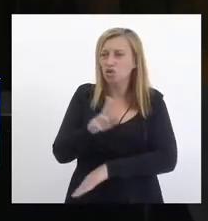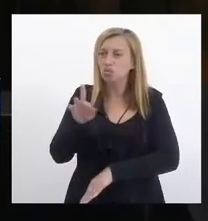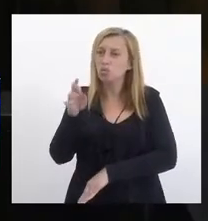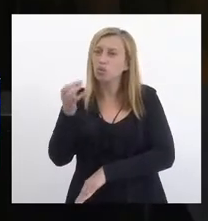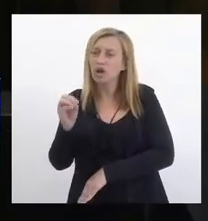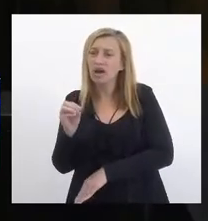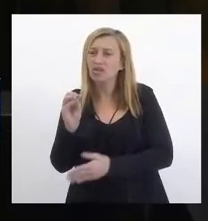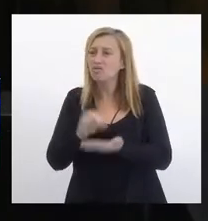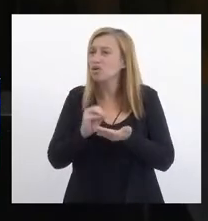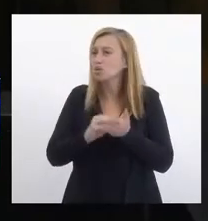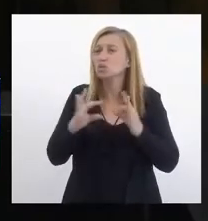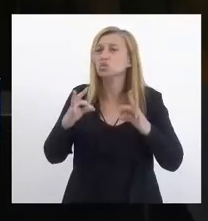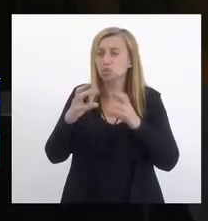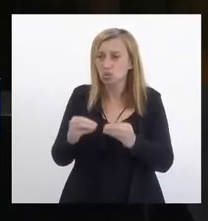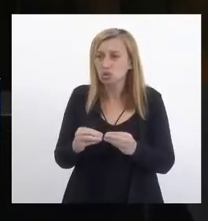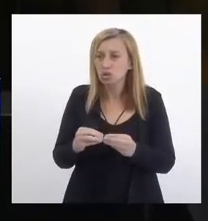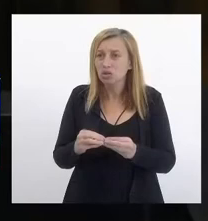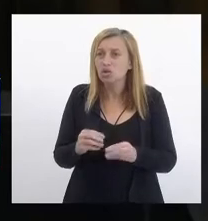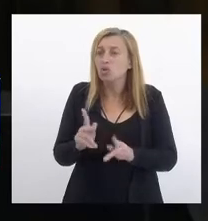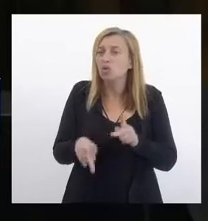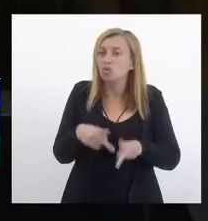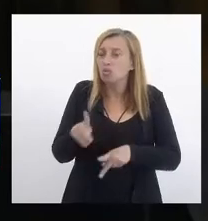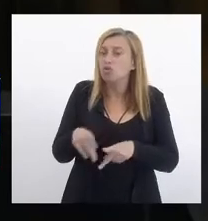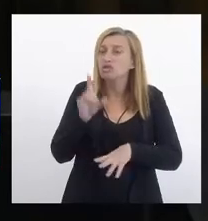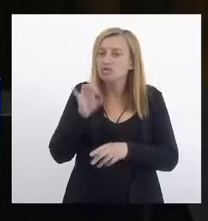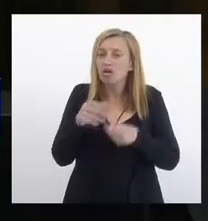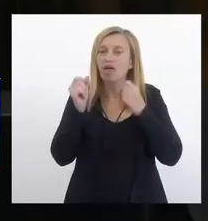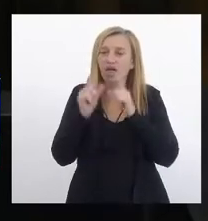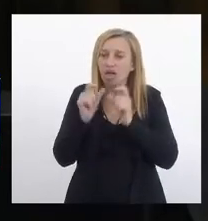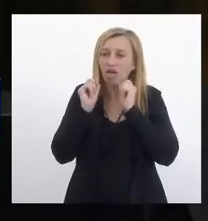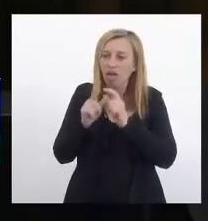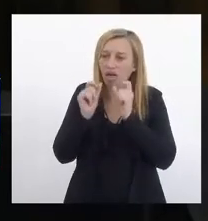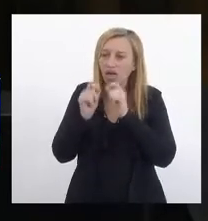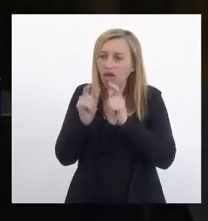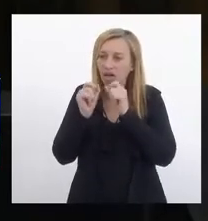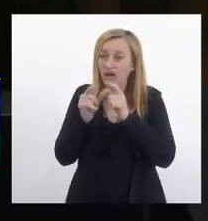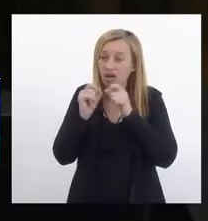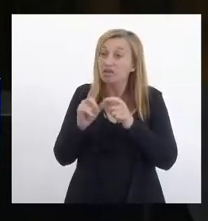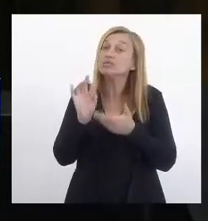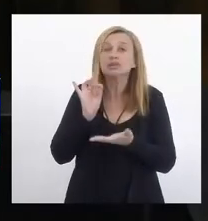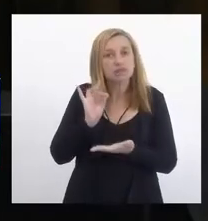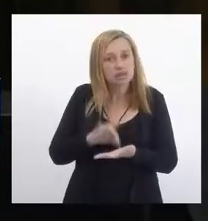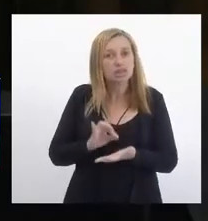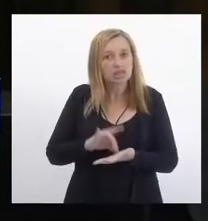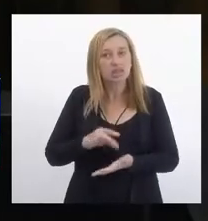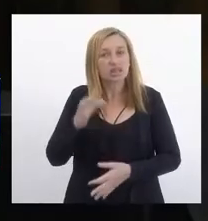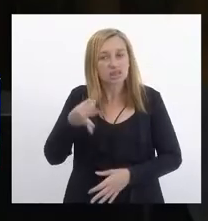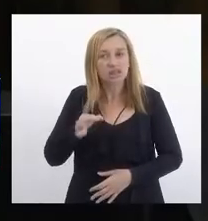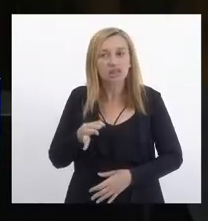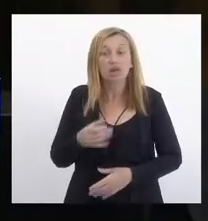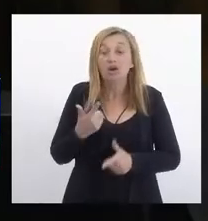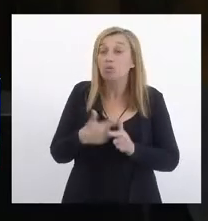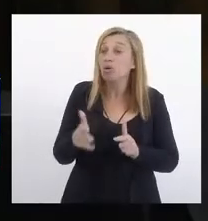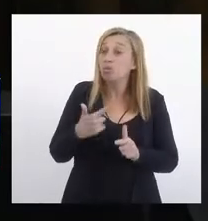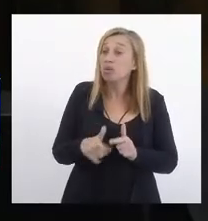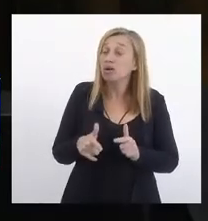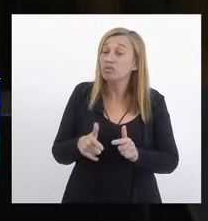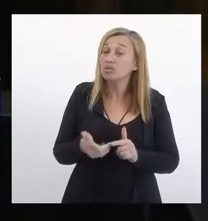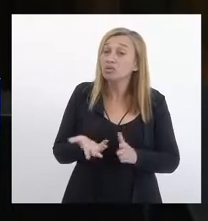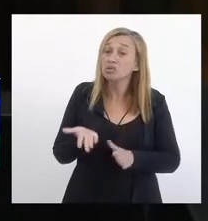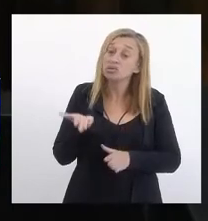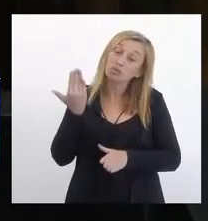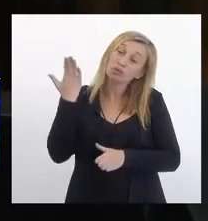falta tudo. A população só reclama, reclama e com razão. São problemas que